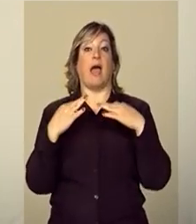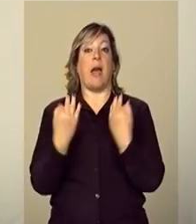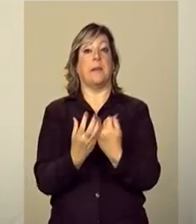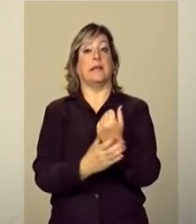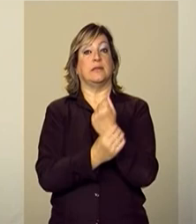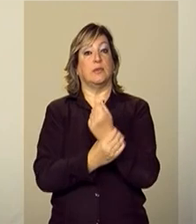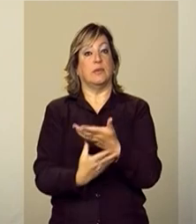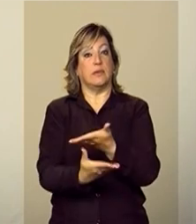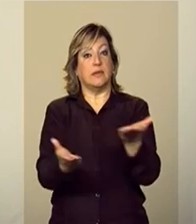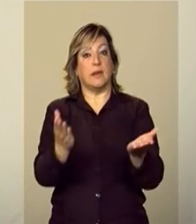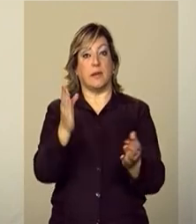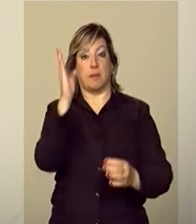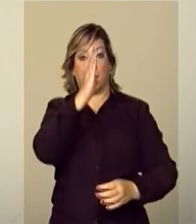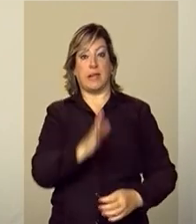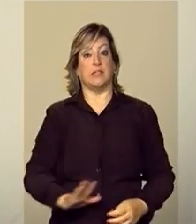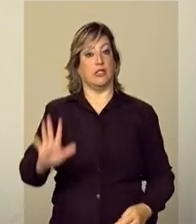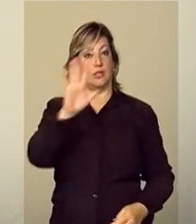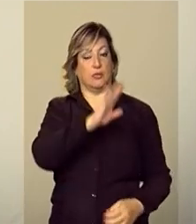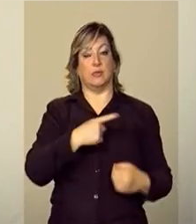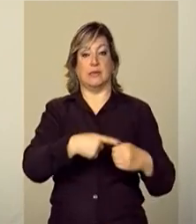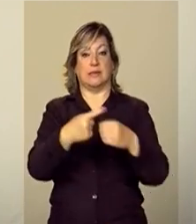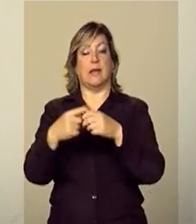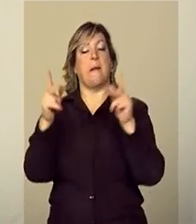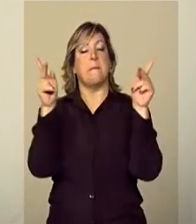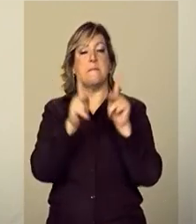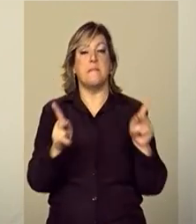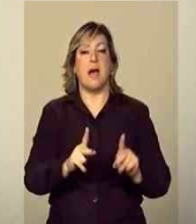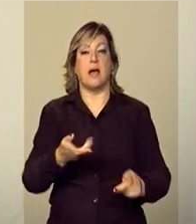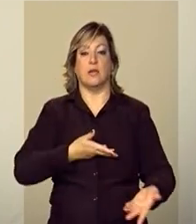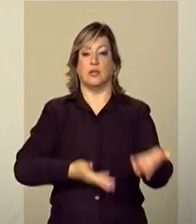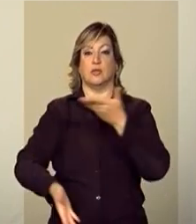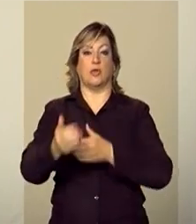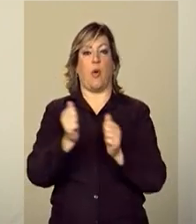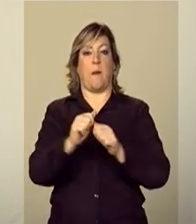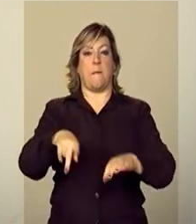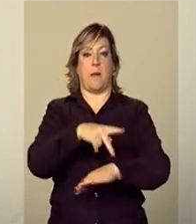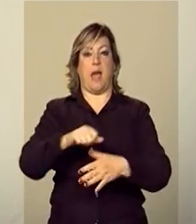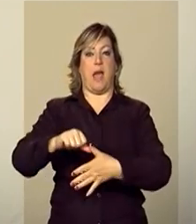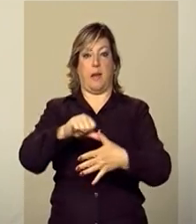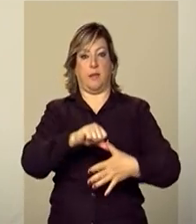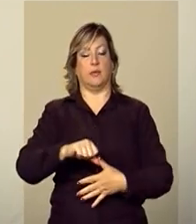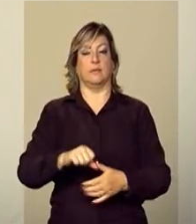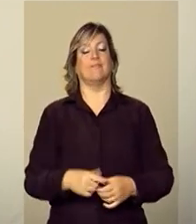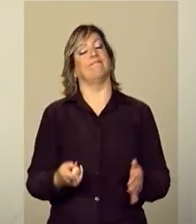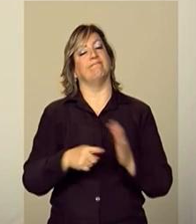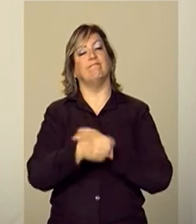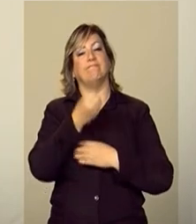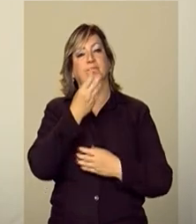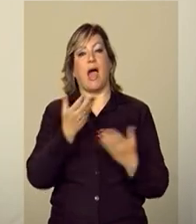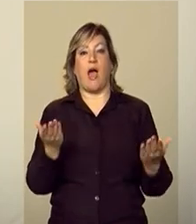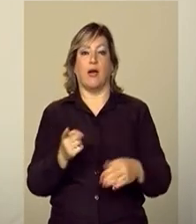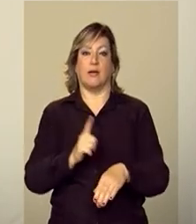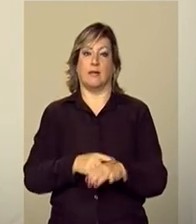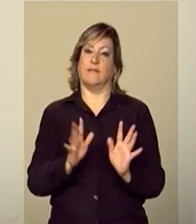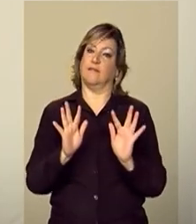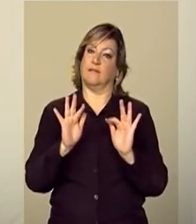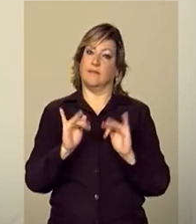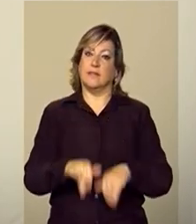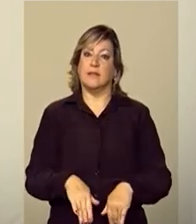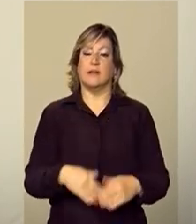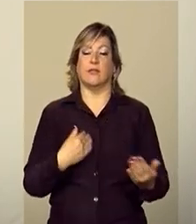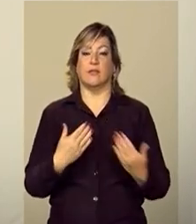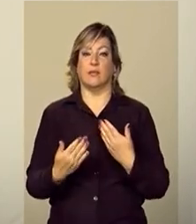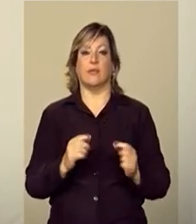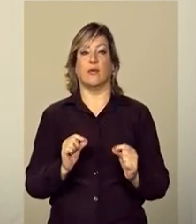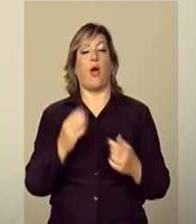cidades brasileiras e por uma convivência de paz e harmonia com os países da América do Sul a conversa está boa mas infelizmente